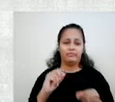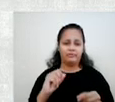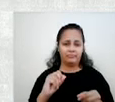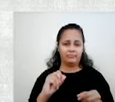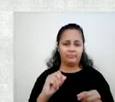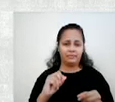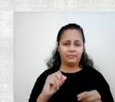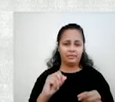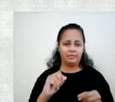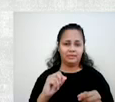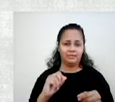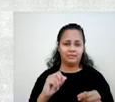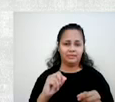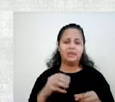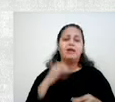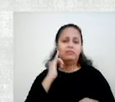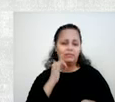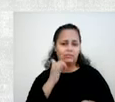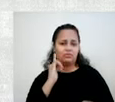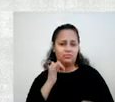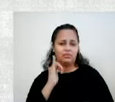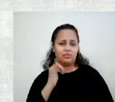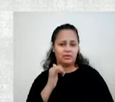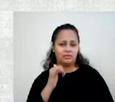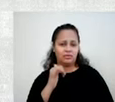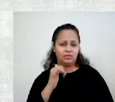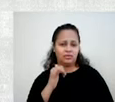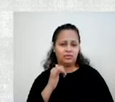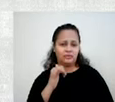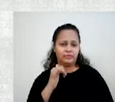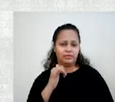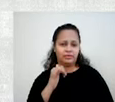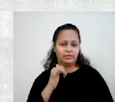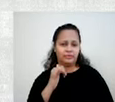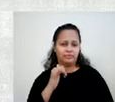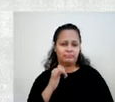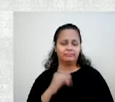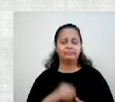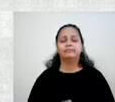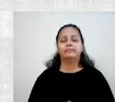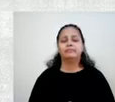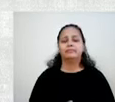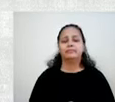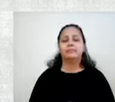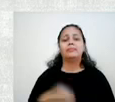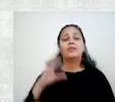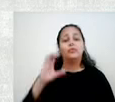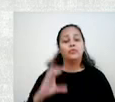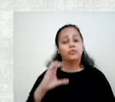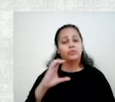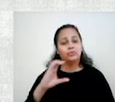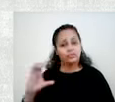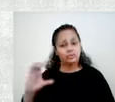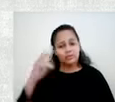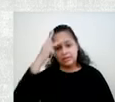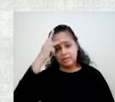heróis, símbolos e narrativas que atravessaram os tempos. Os